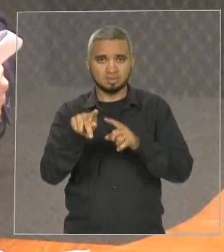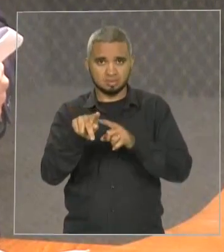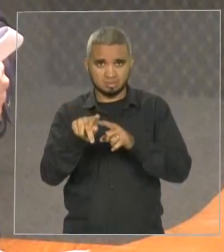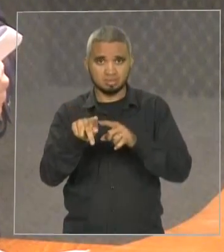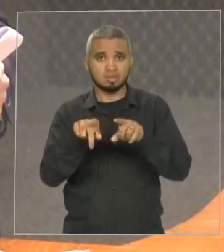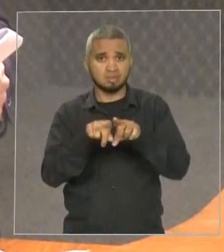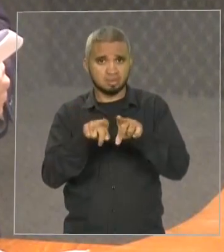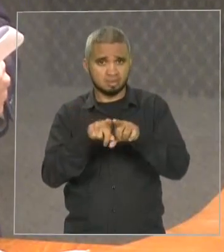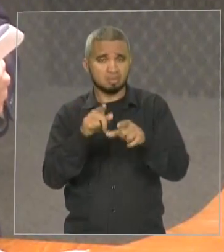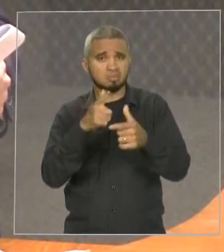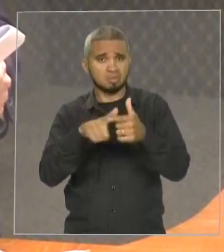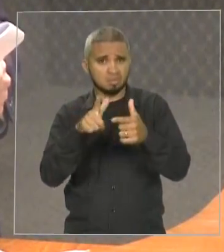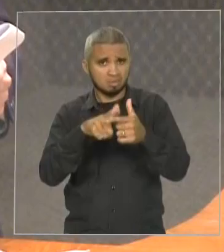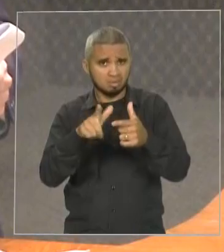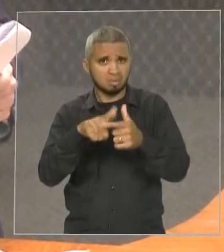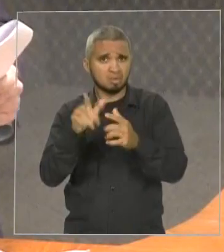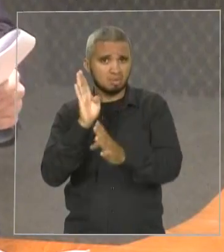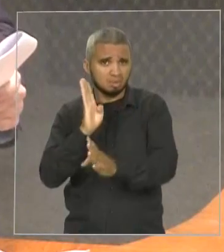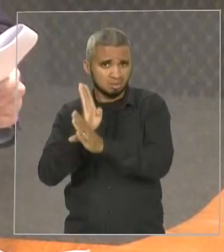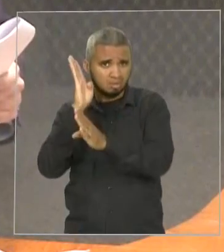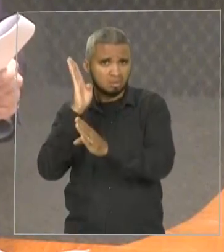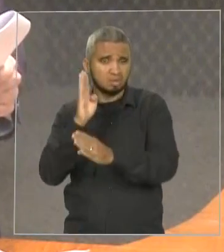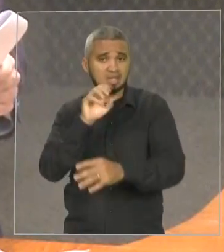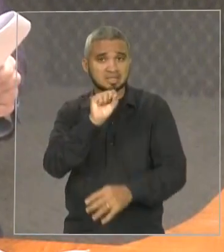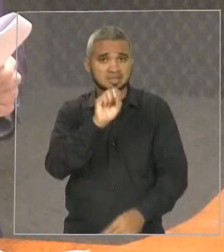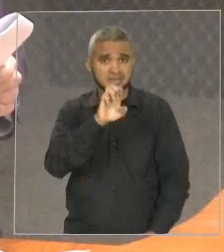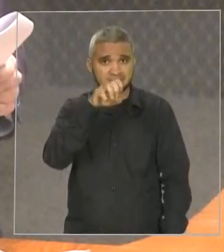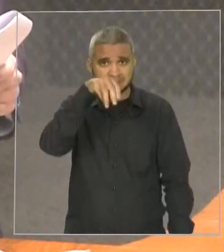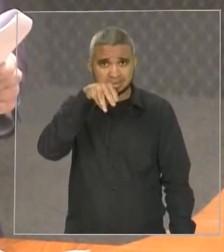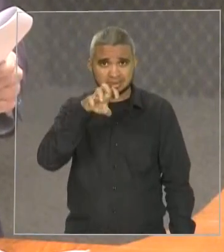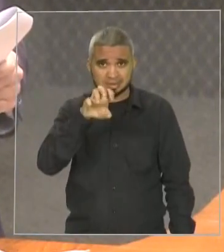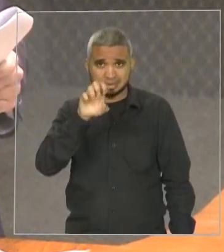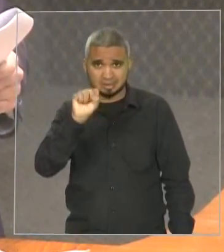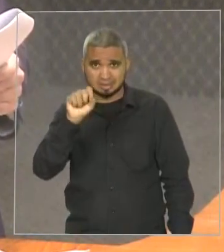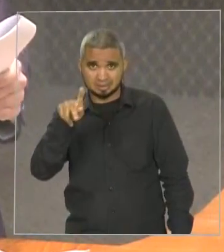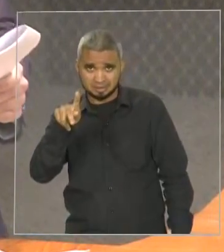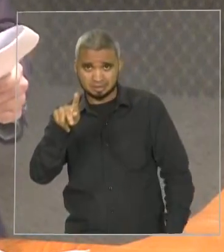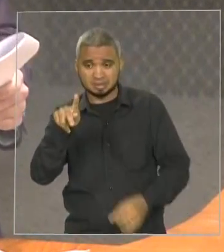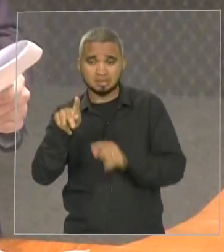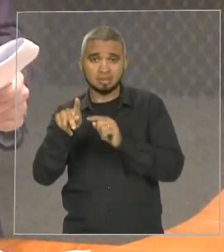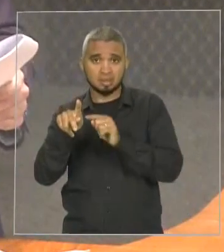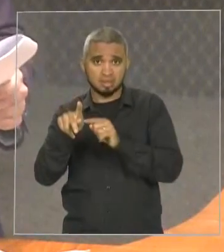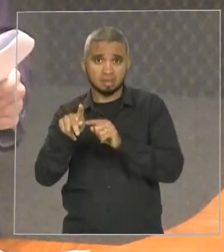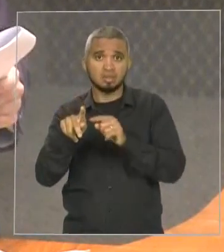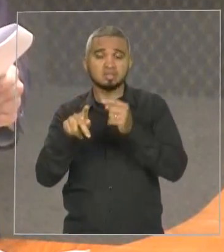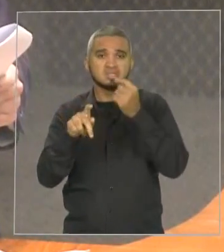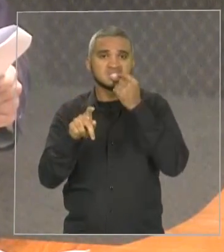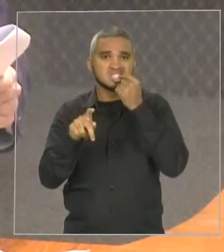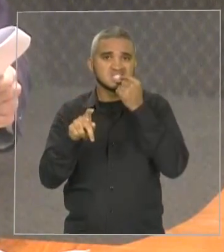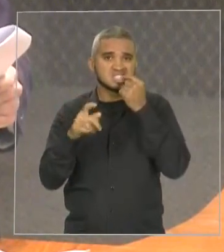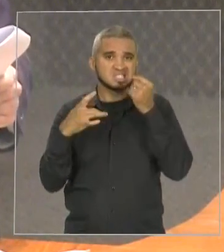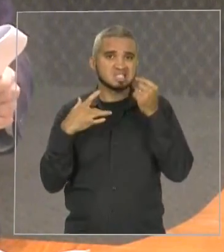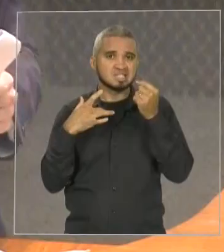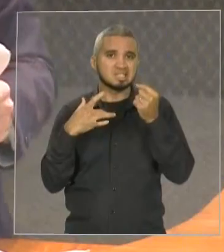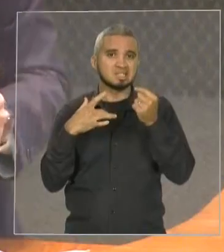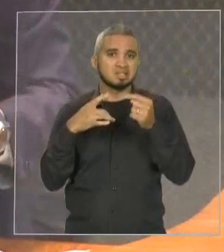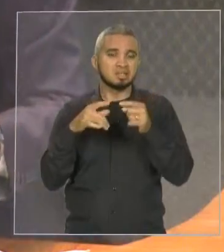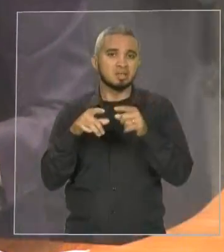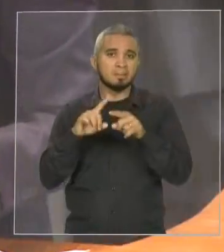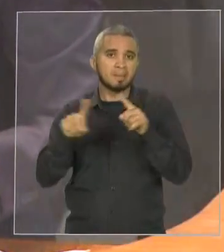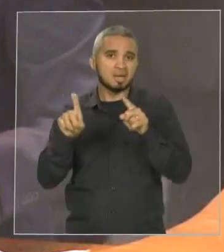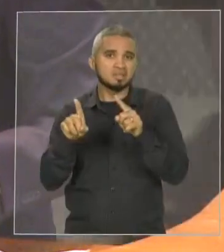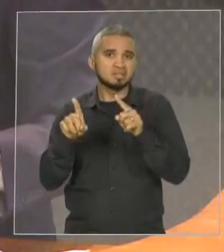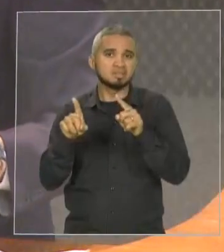de exemplo, constata-se que para a unidade Semesp há previsão de procedimento de saúde bucal, mas no quadro Recursos Humanos não